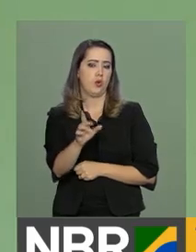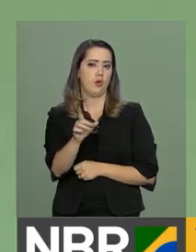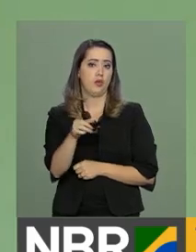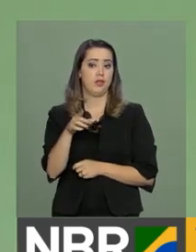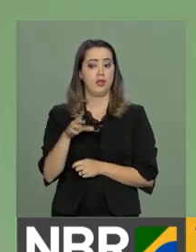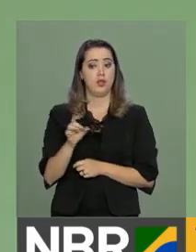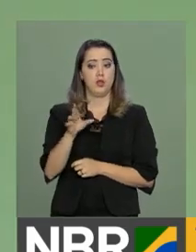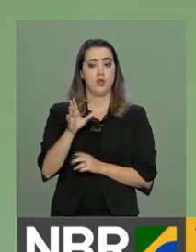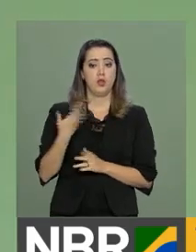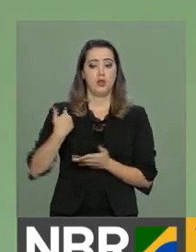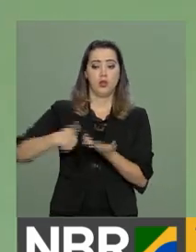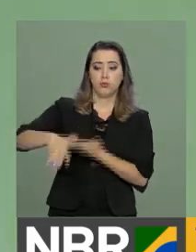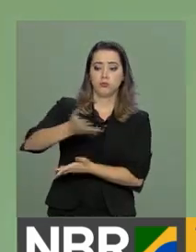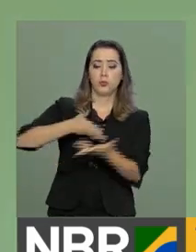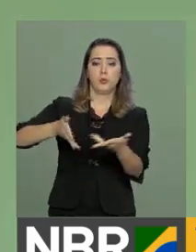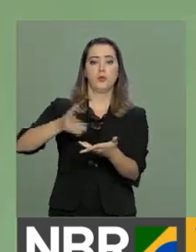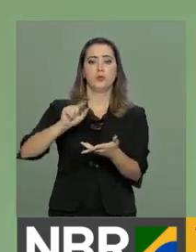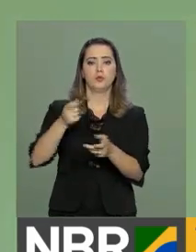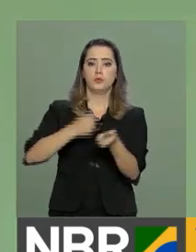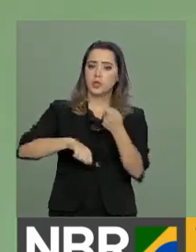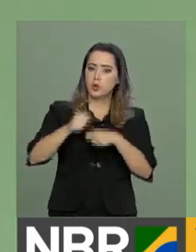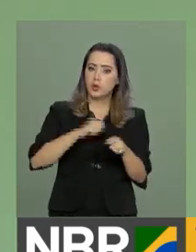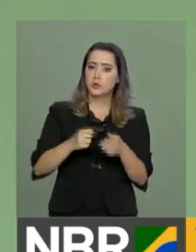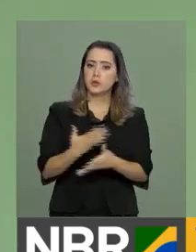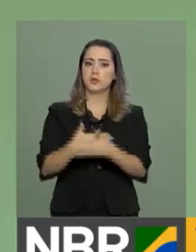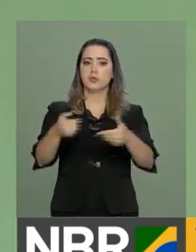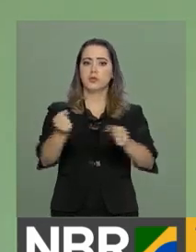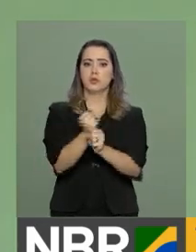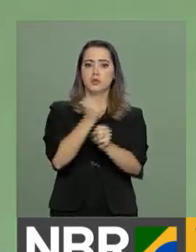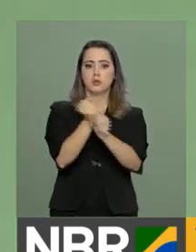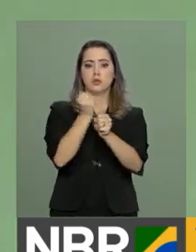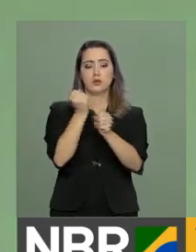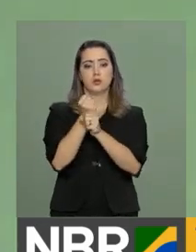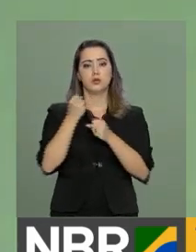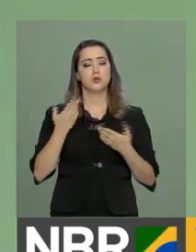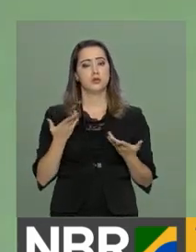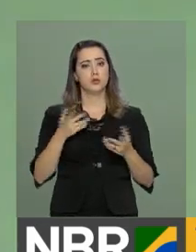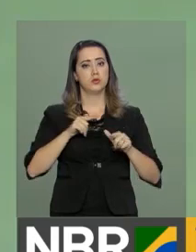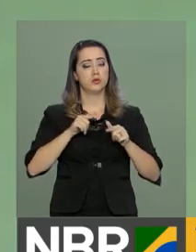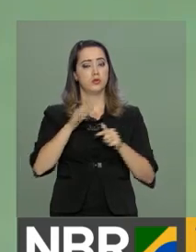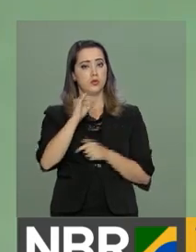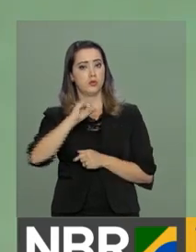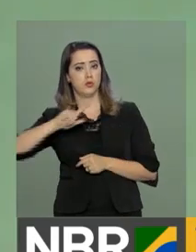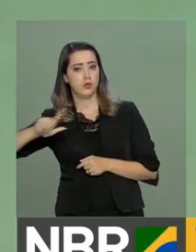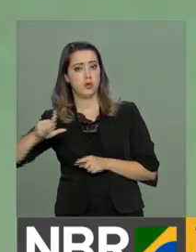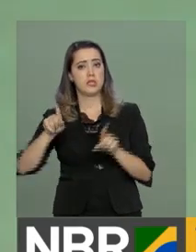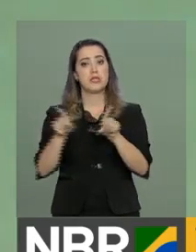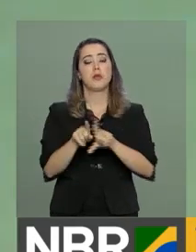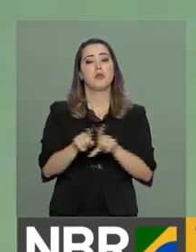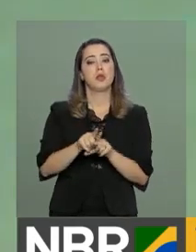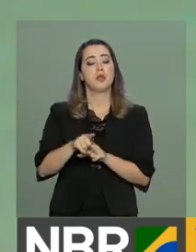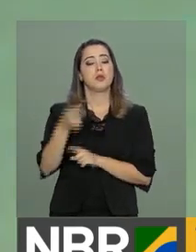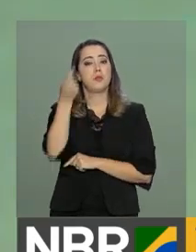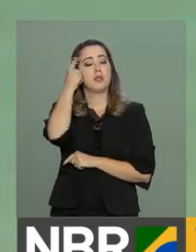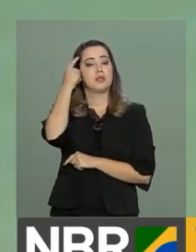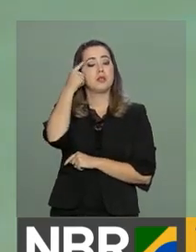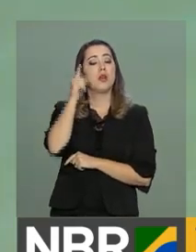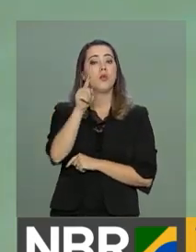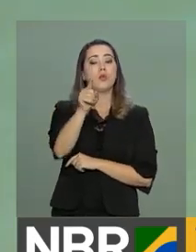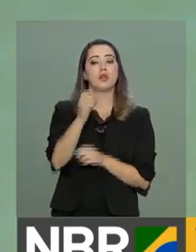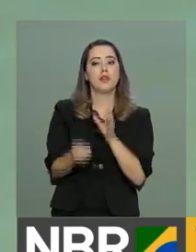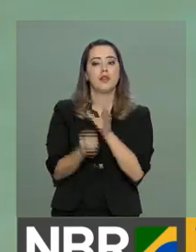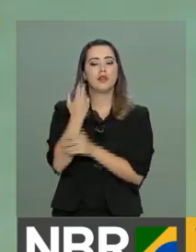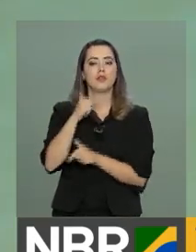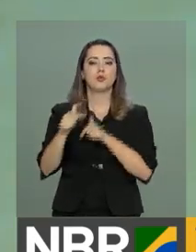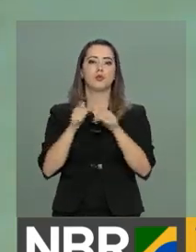na mobilização da economia, da construção civil, mas também na criação